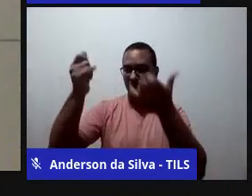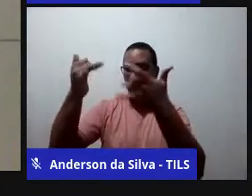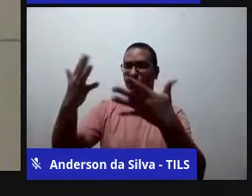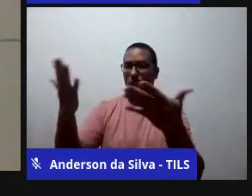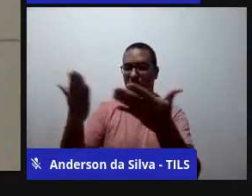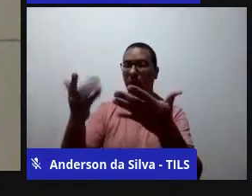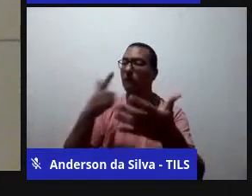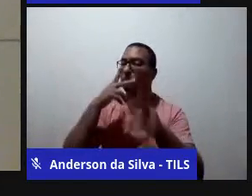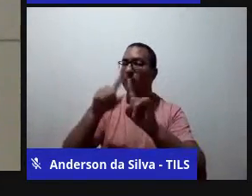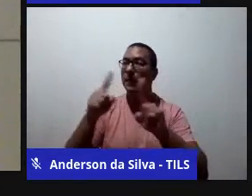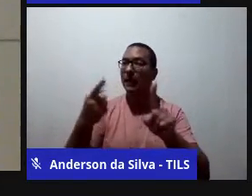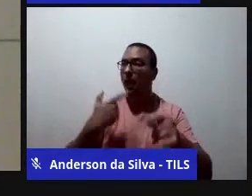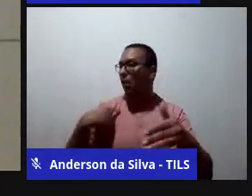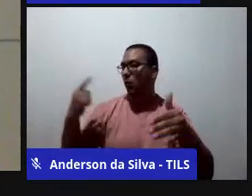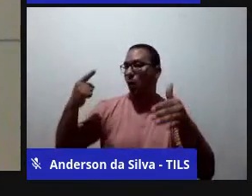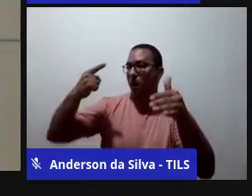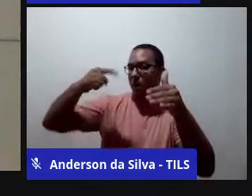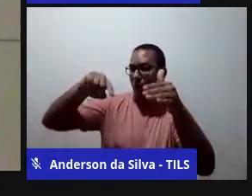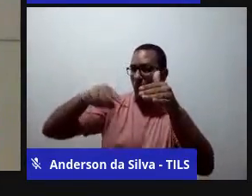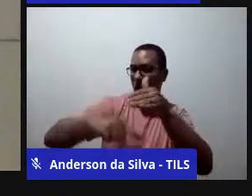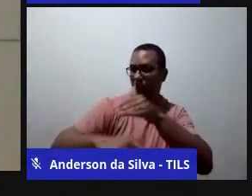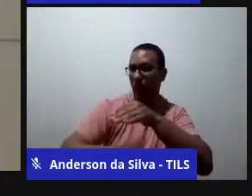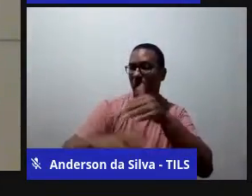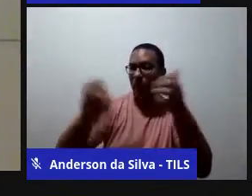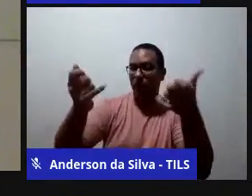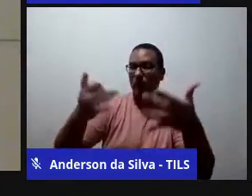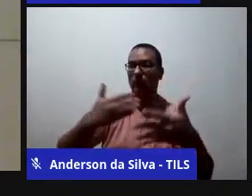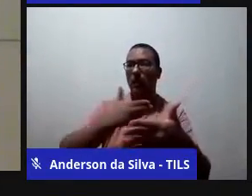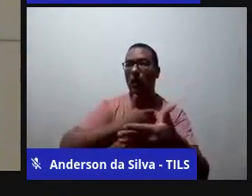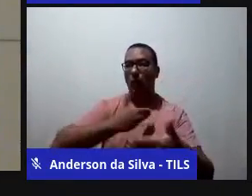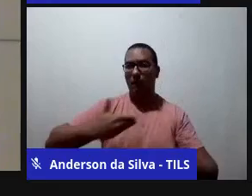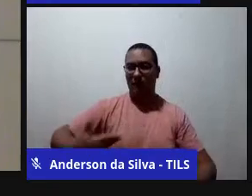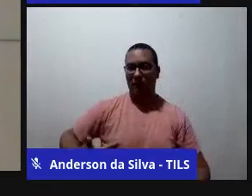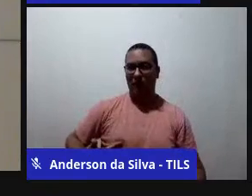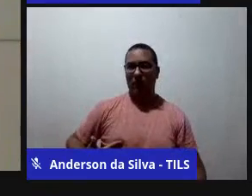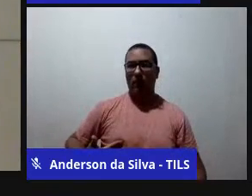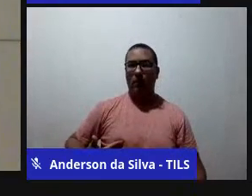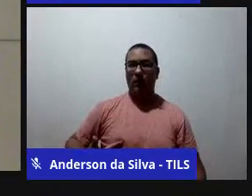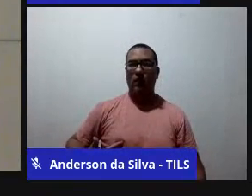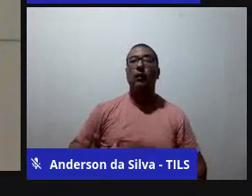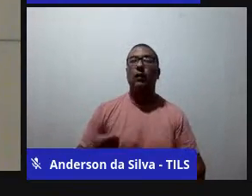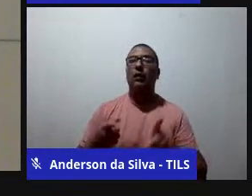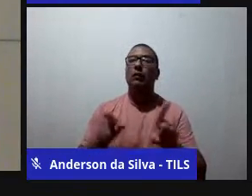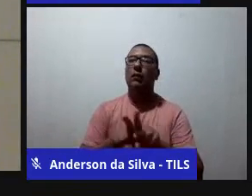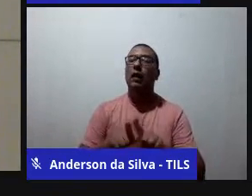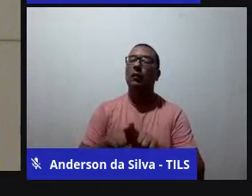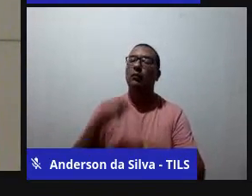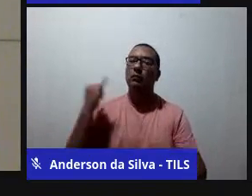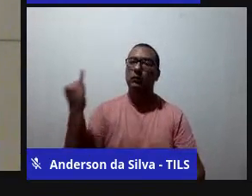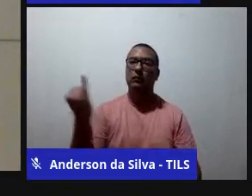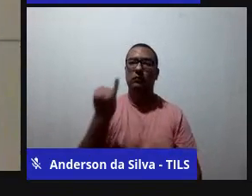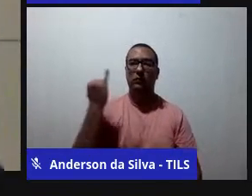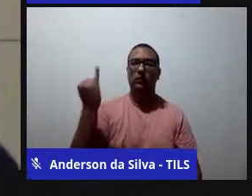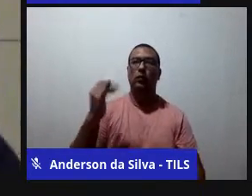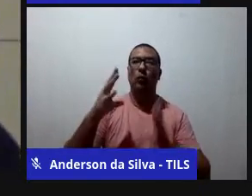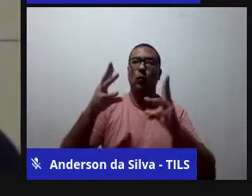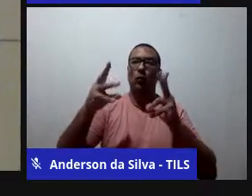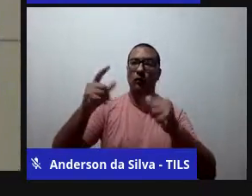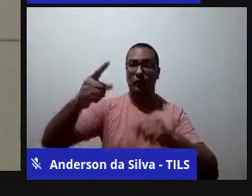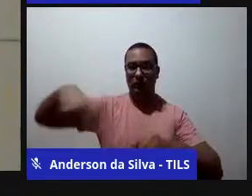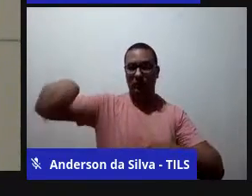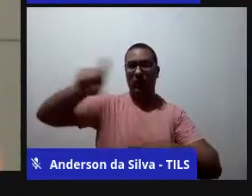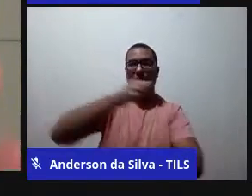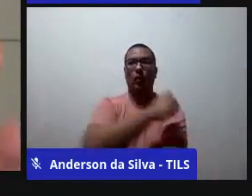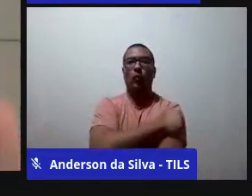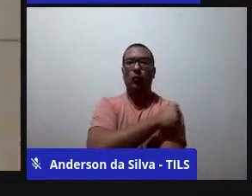governo inteligente, falar de governança, porque quando eu falo, e é importante para os estudantes de administração,